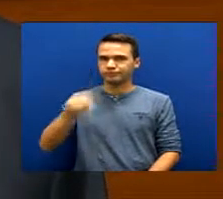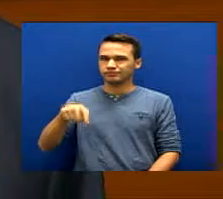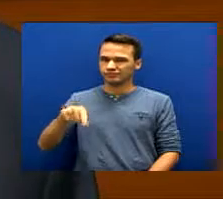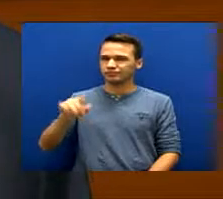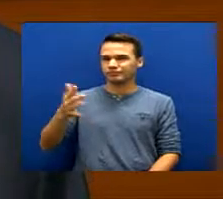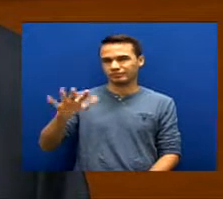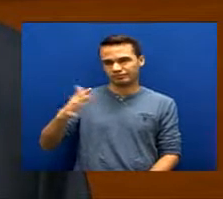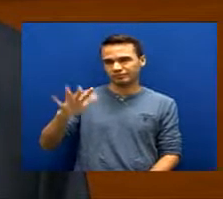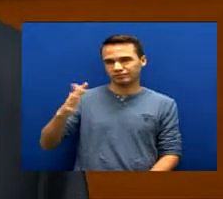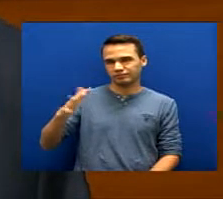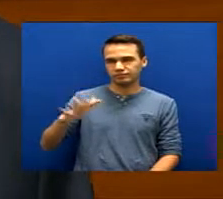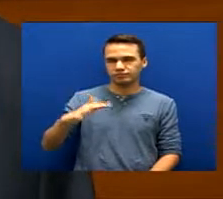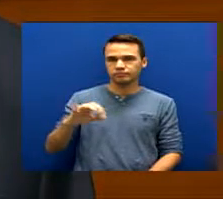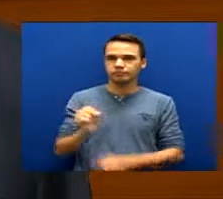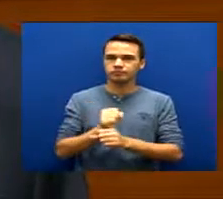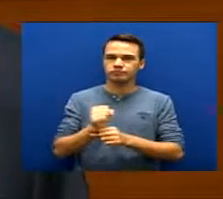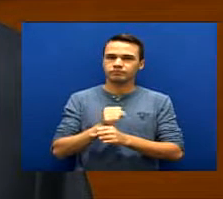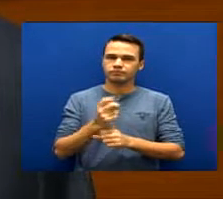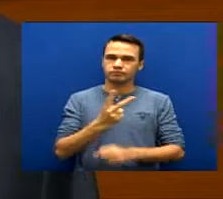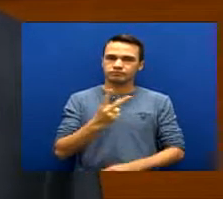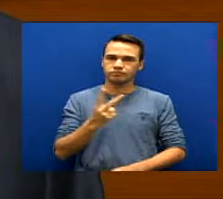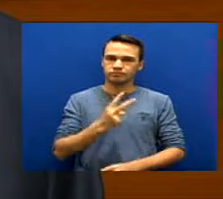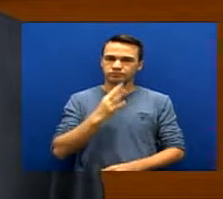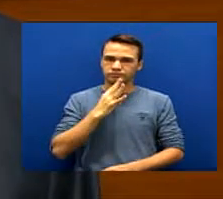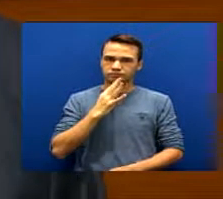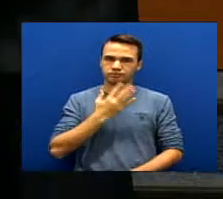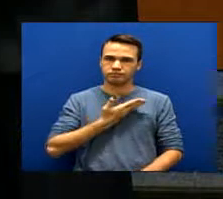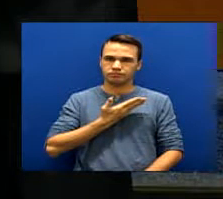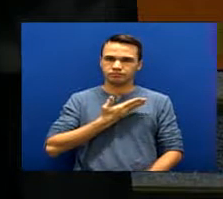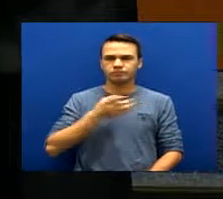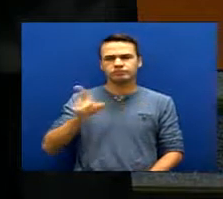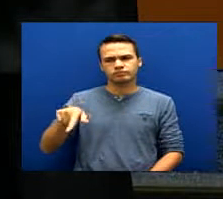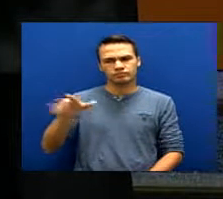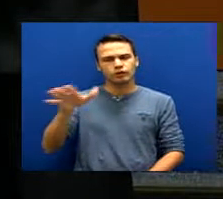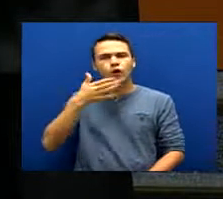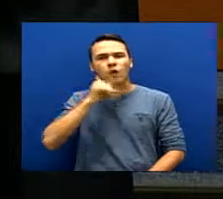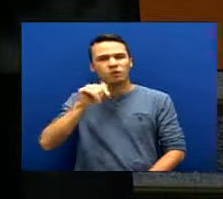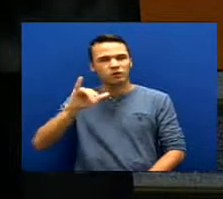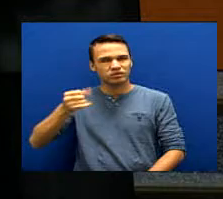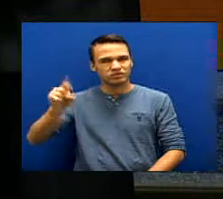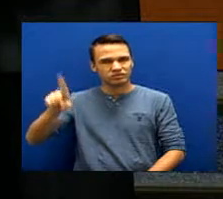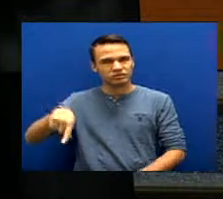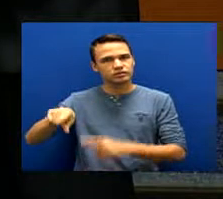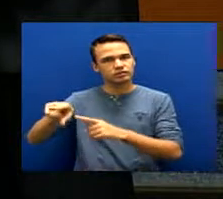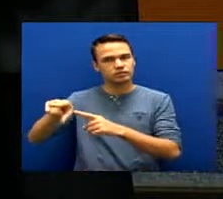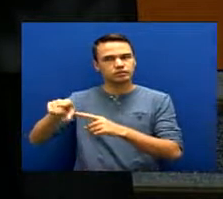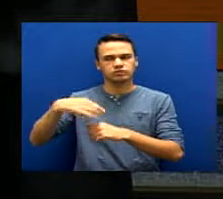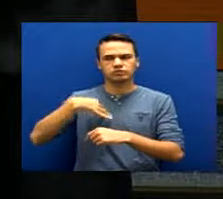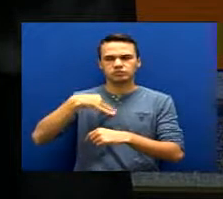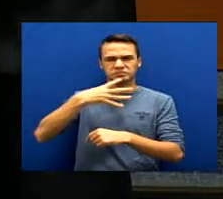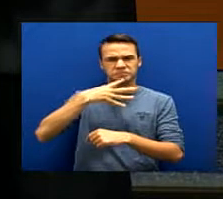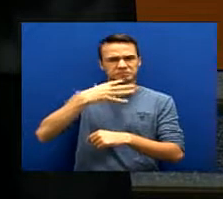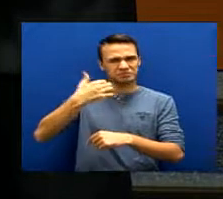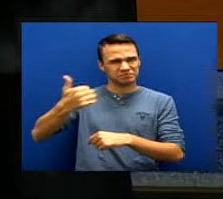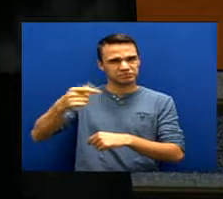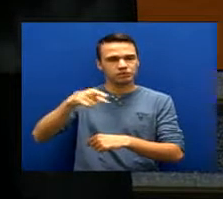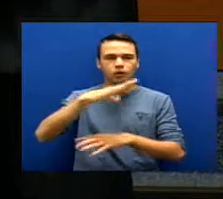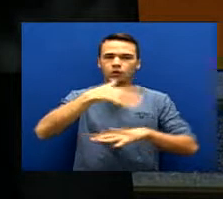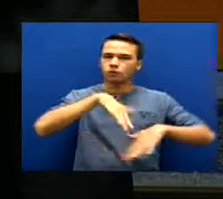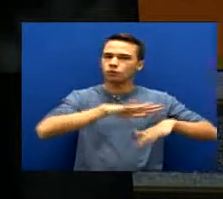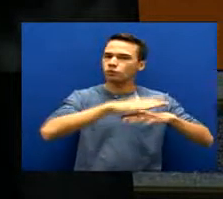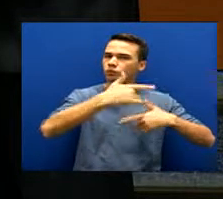e que possui vários programas de escopo social, atuando em bairros de extrema vulnerabilidade, em que praticamente a Pastoral é a